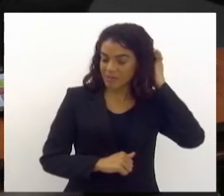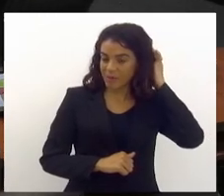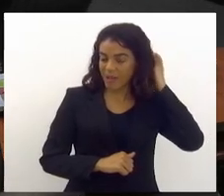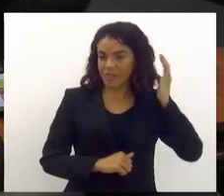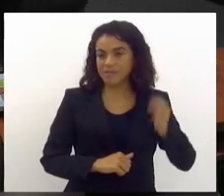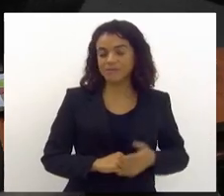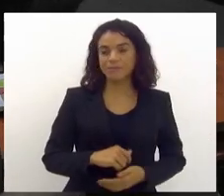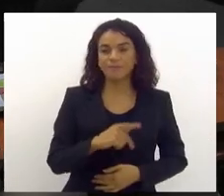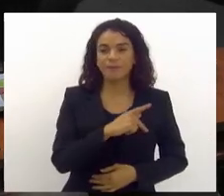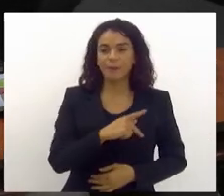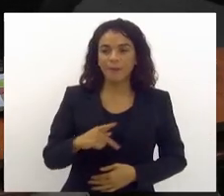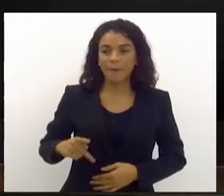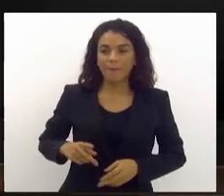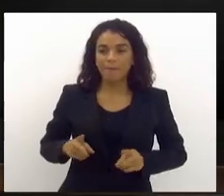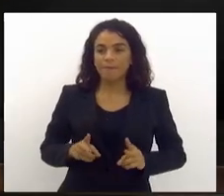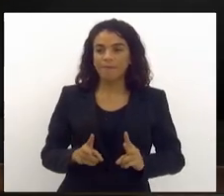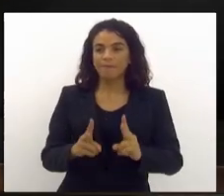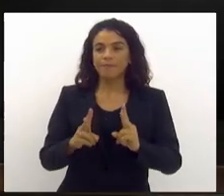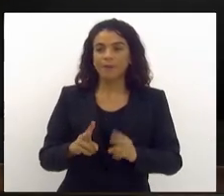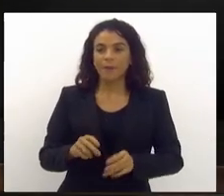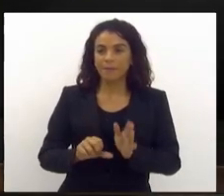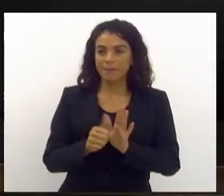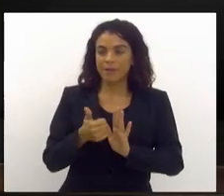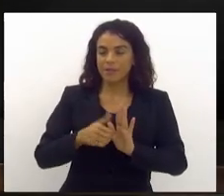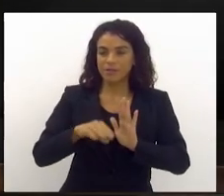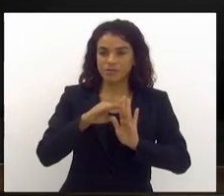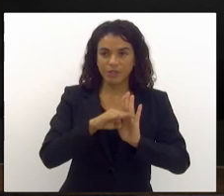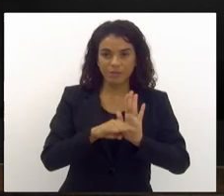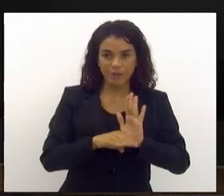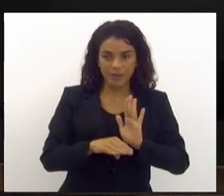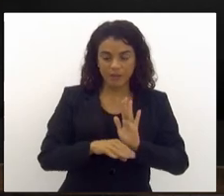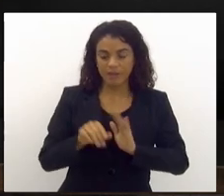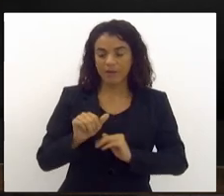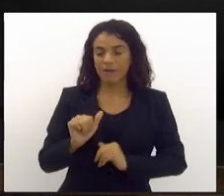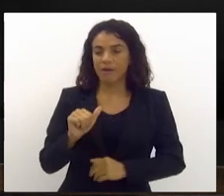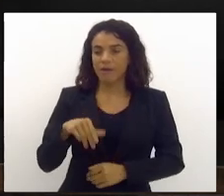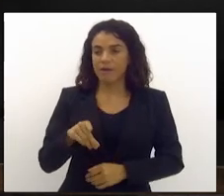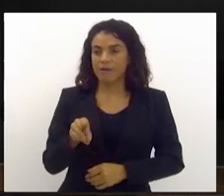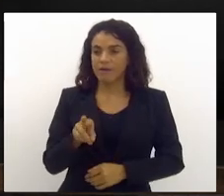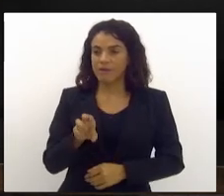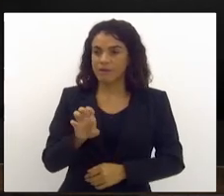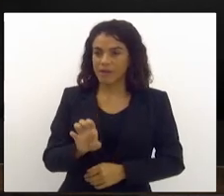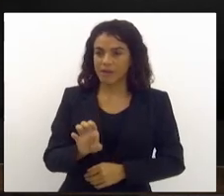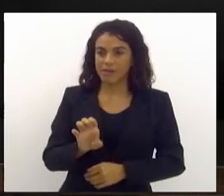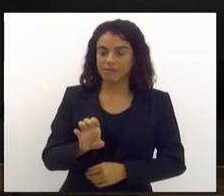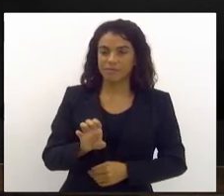A presidência irá proceder à primeira chamada. Deputado Andrezinho Siciliano.